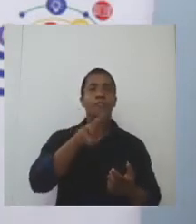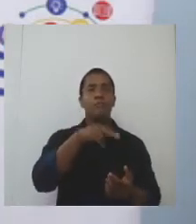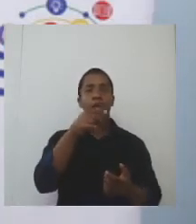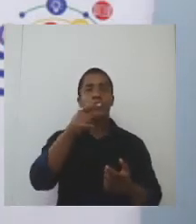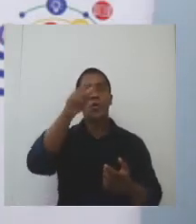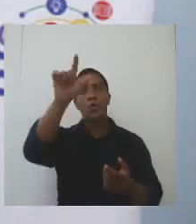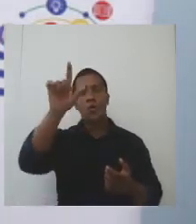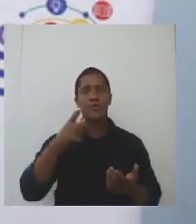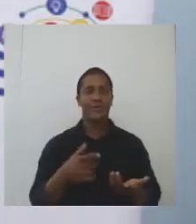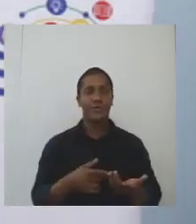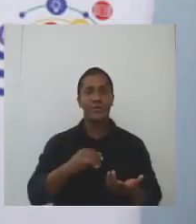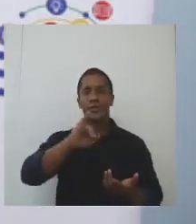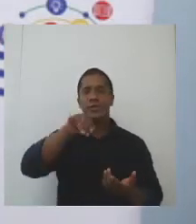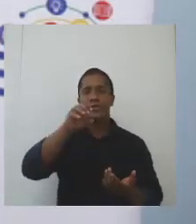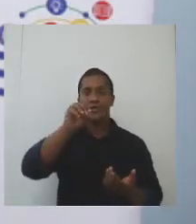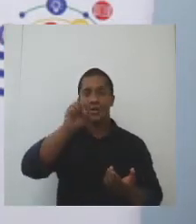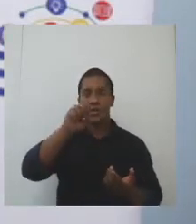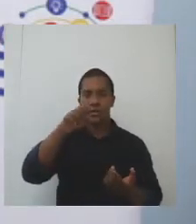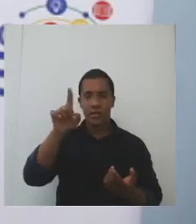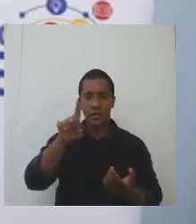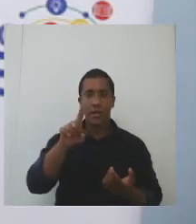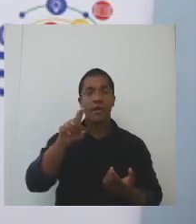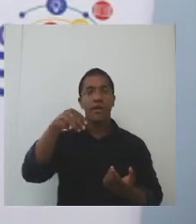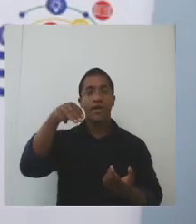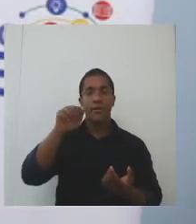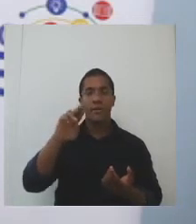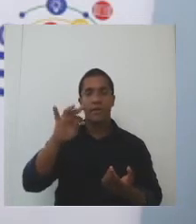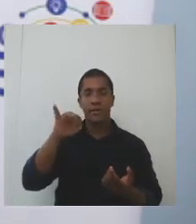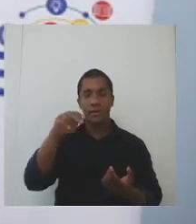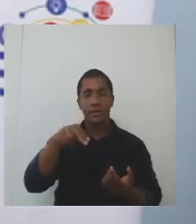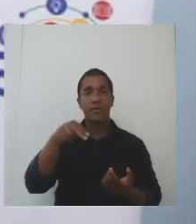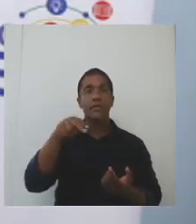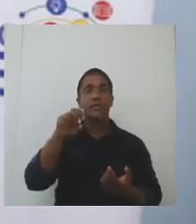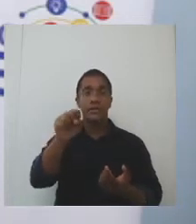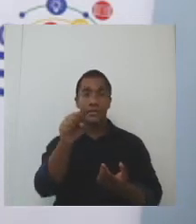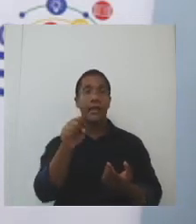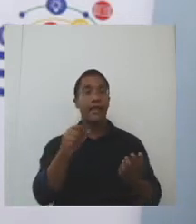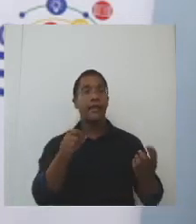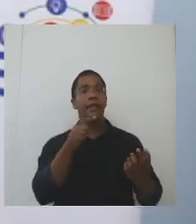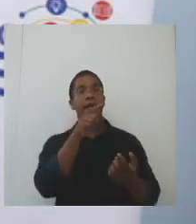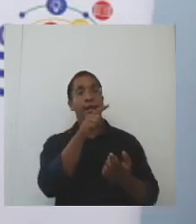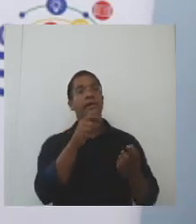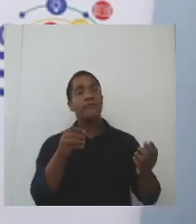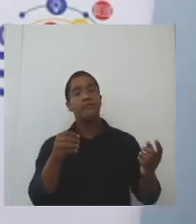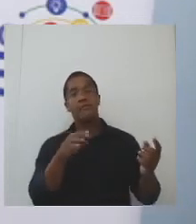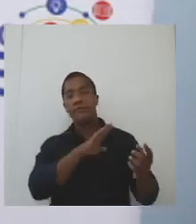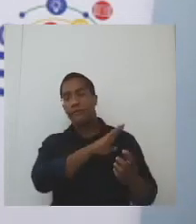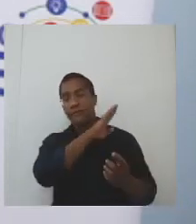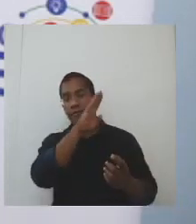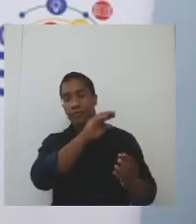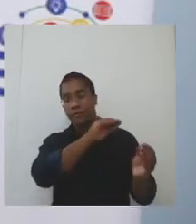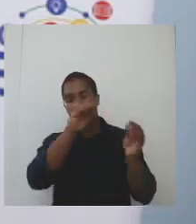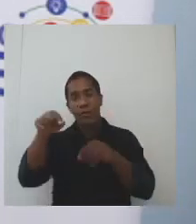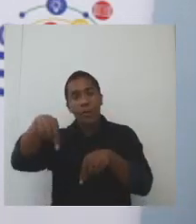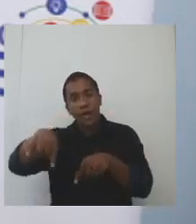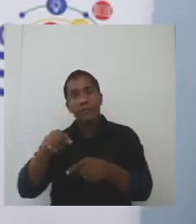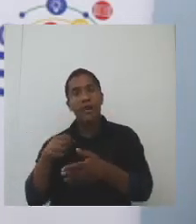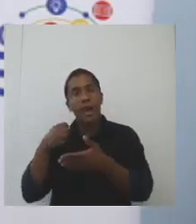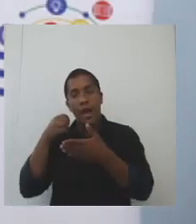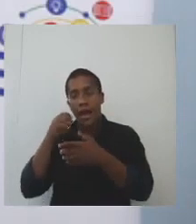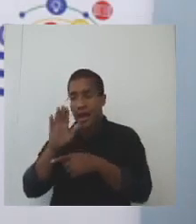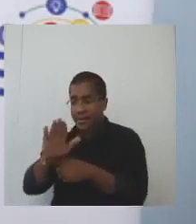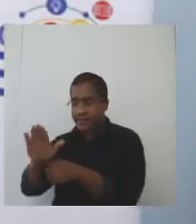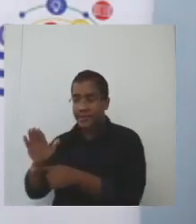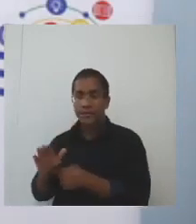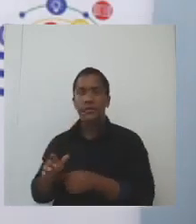nos ajudar. Ok? Então, gente, diante desse fato, né, a história ela é maravilhosa. Tivemos outros